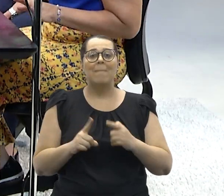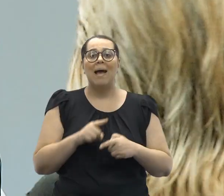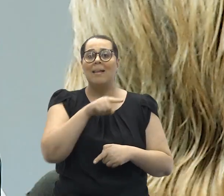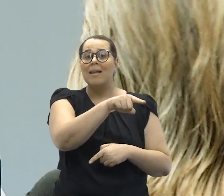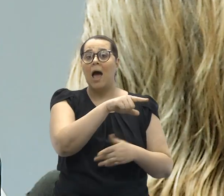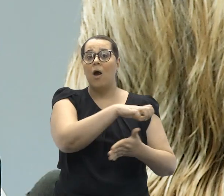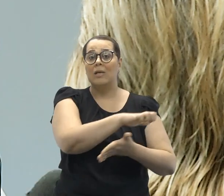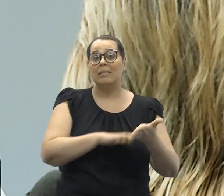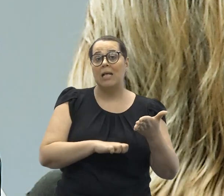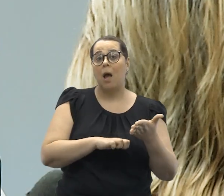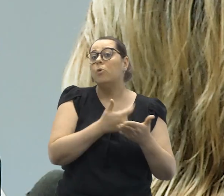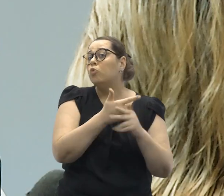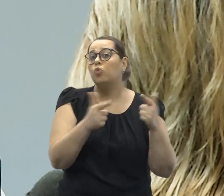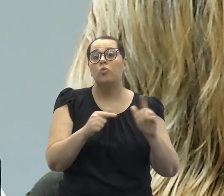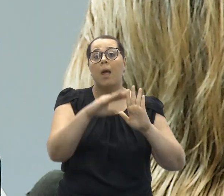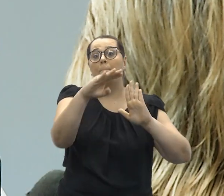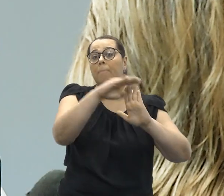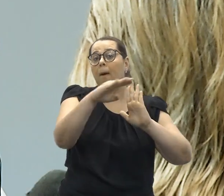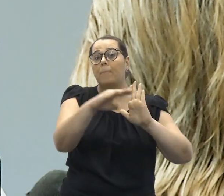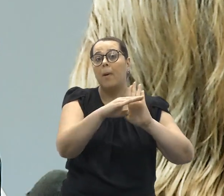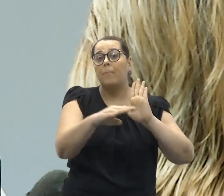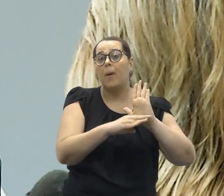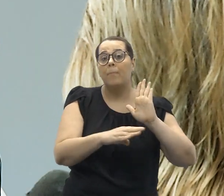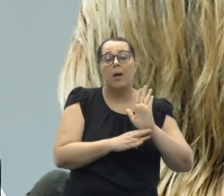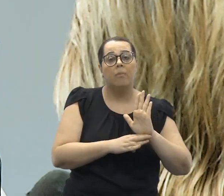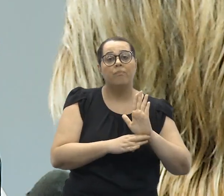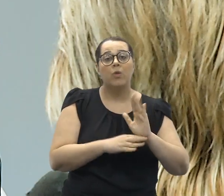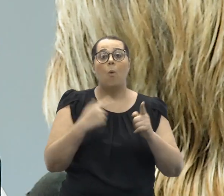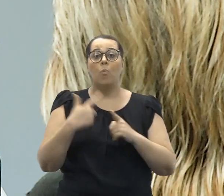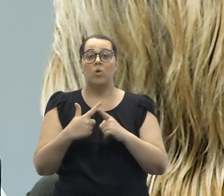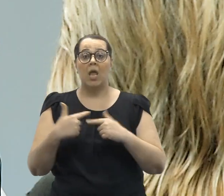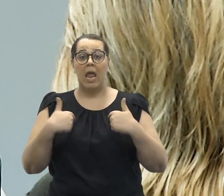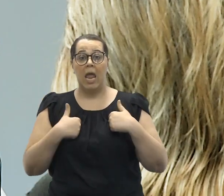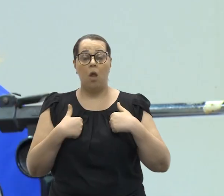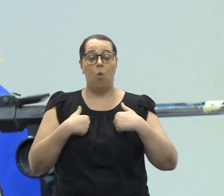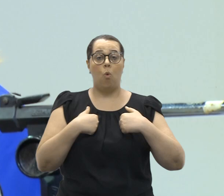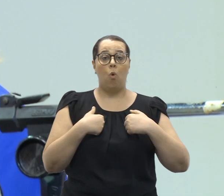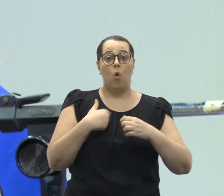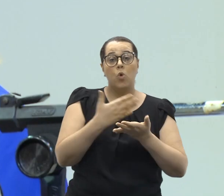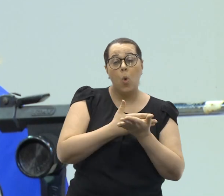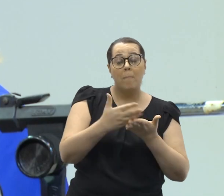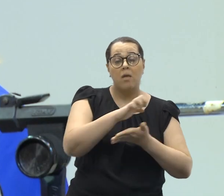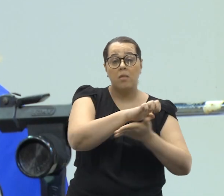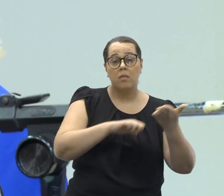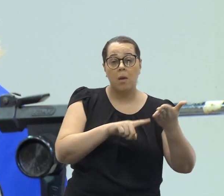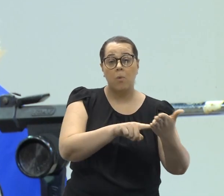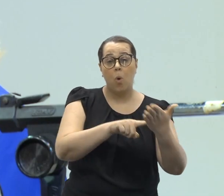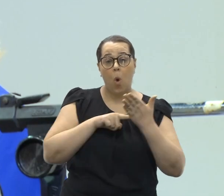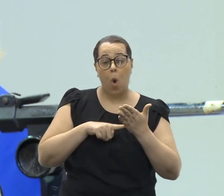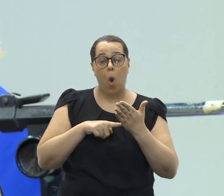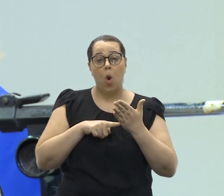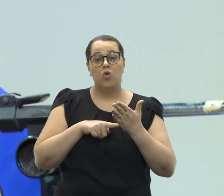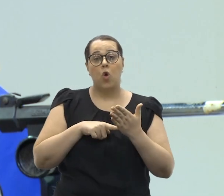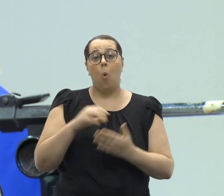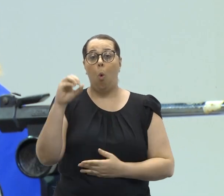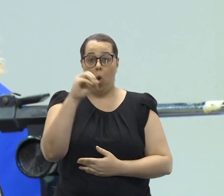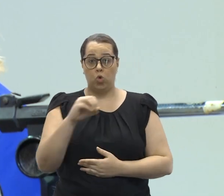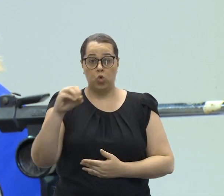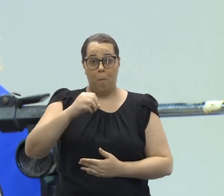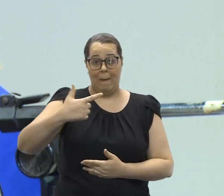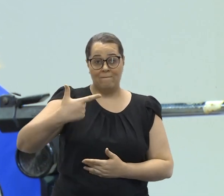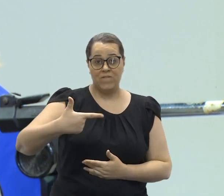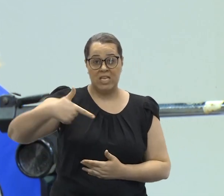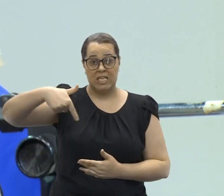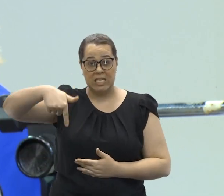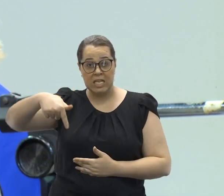não existe. Então, eu fui diagnosticada em outubro, dia 27 de outubro de 2021, né? Aí